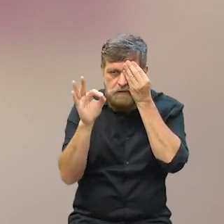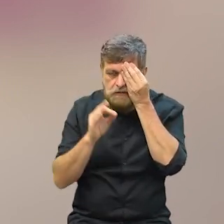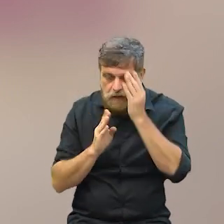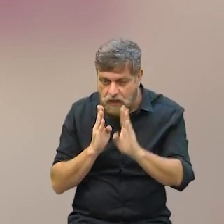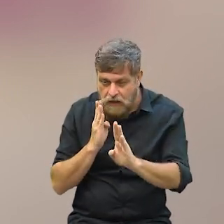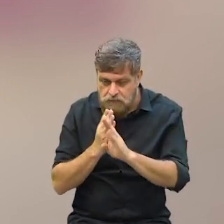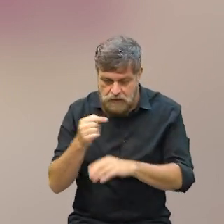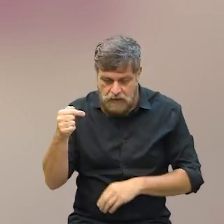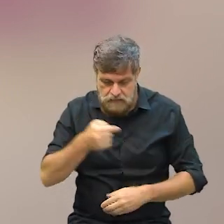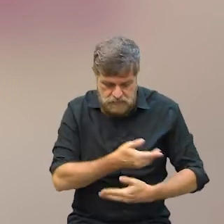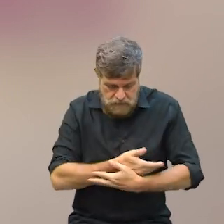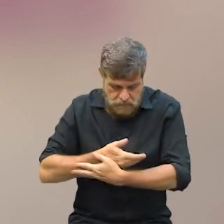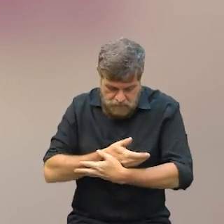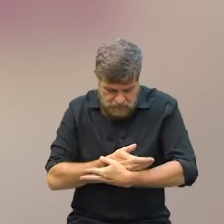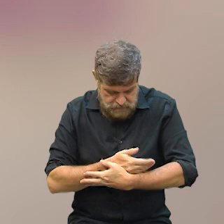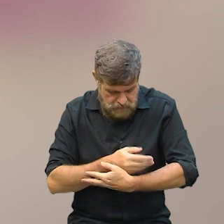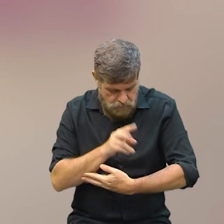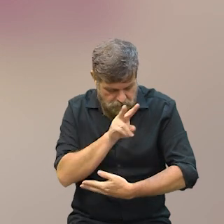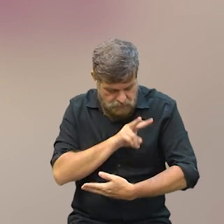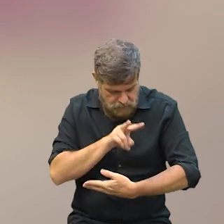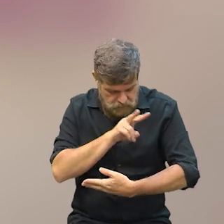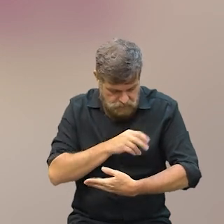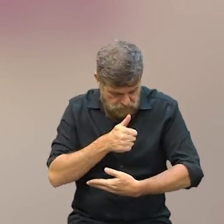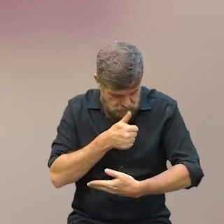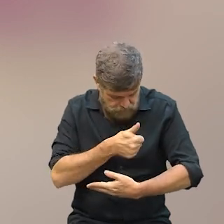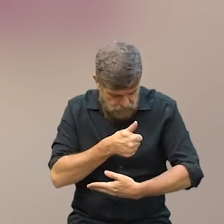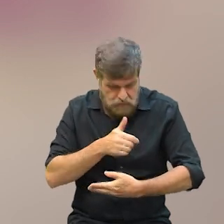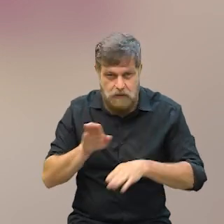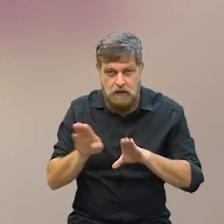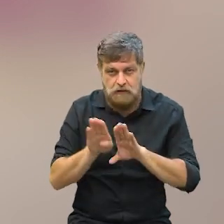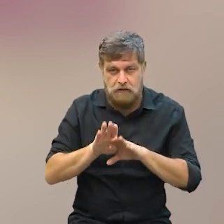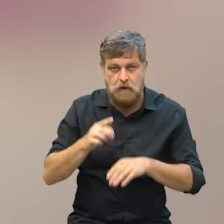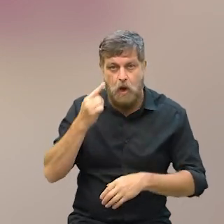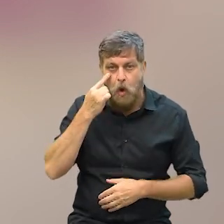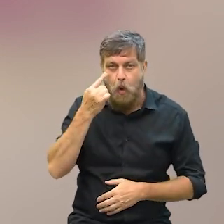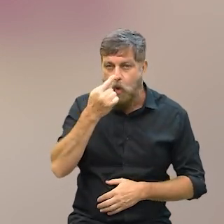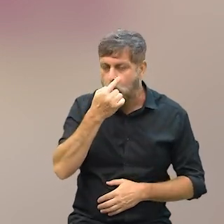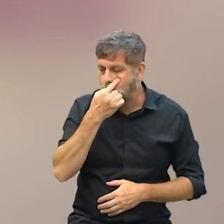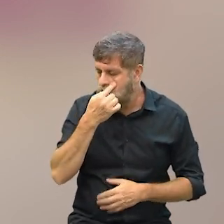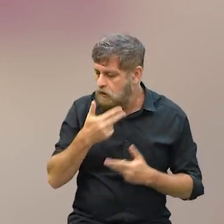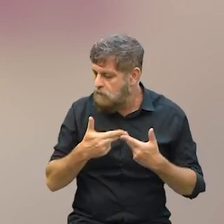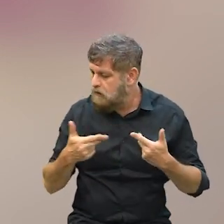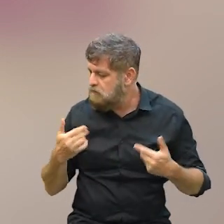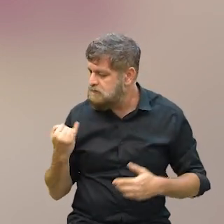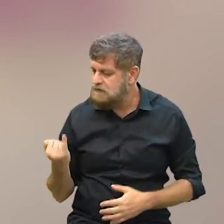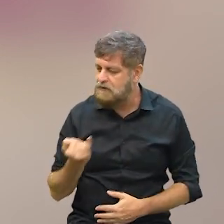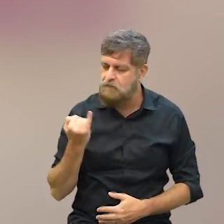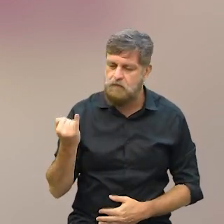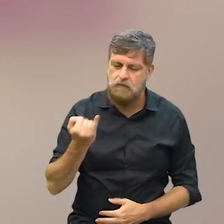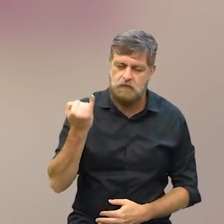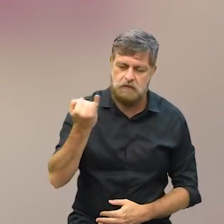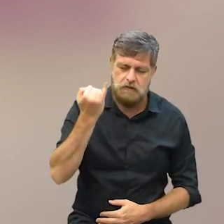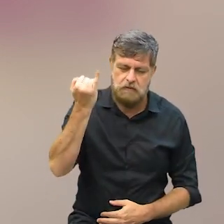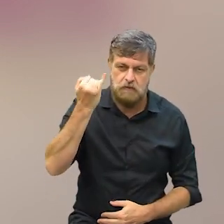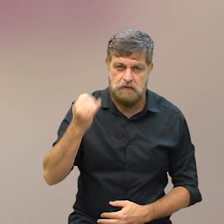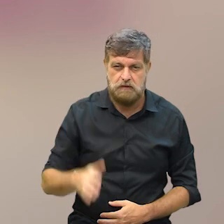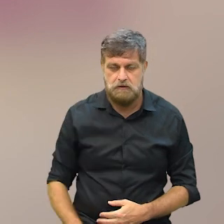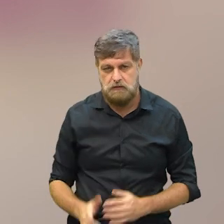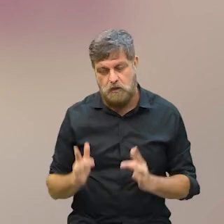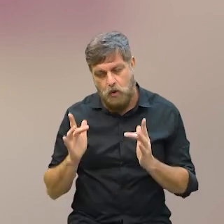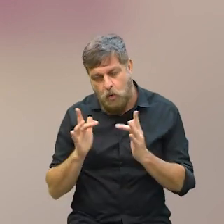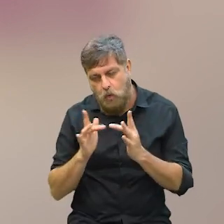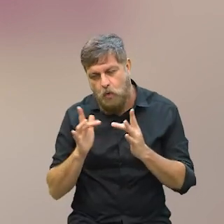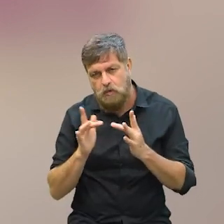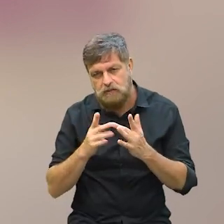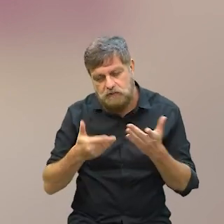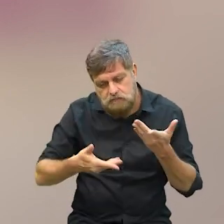identificar se a criança está enxergando, não está. Então, assim, o olho é uma coisa que é muito importante para o